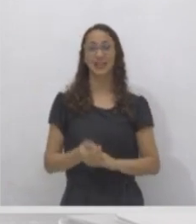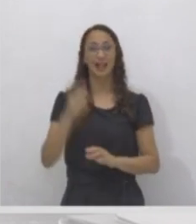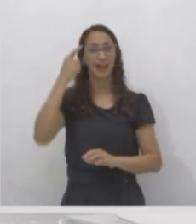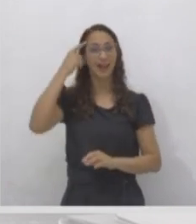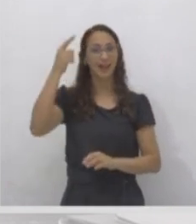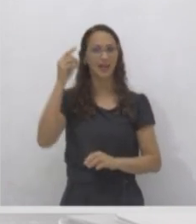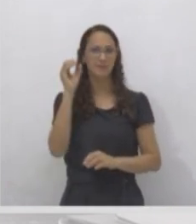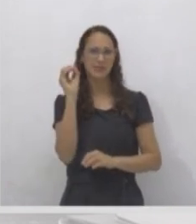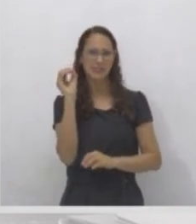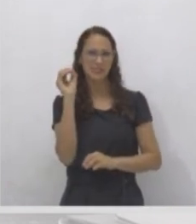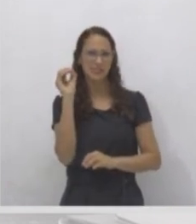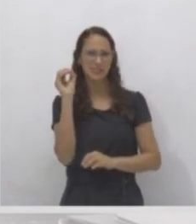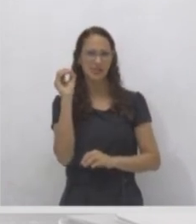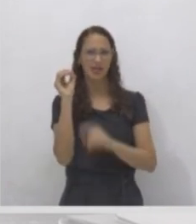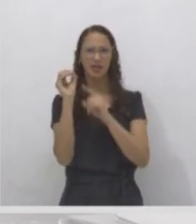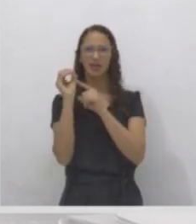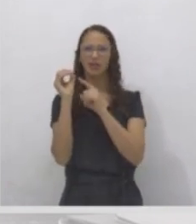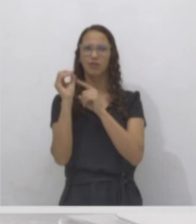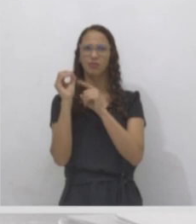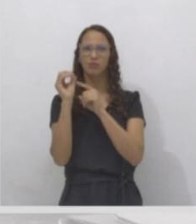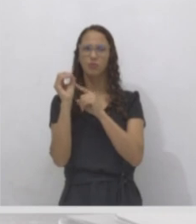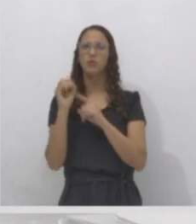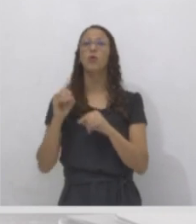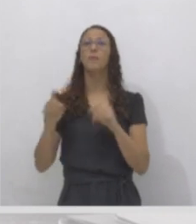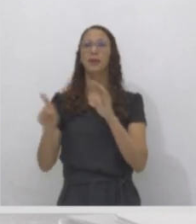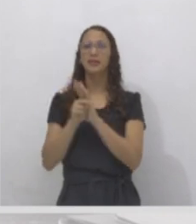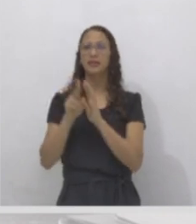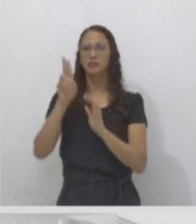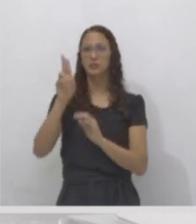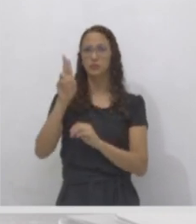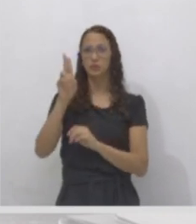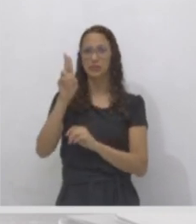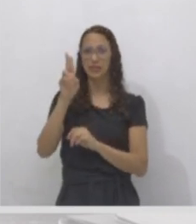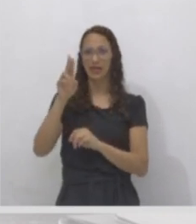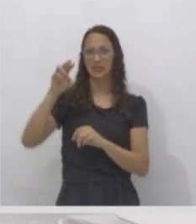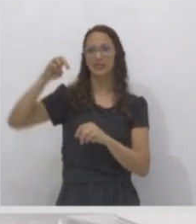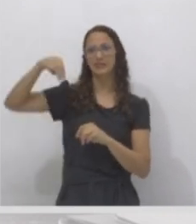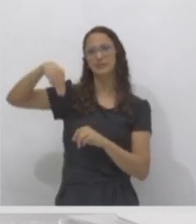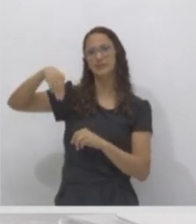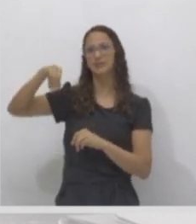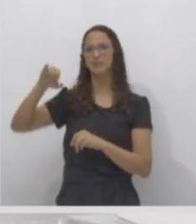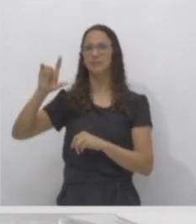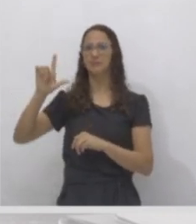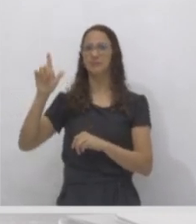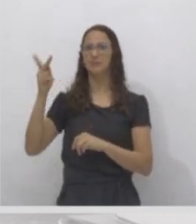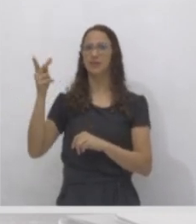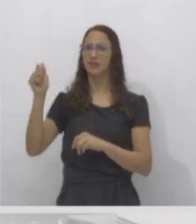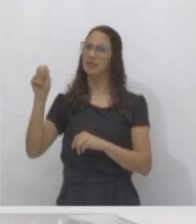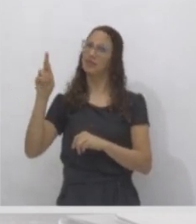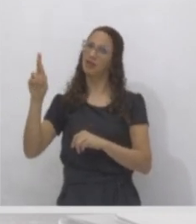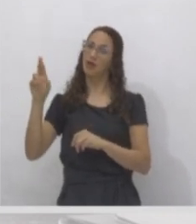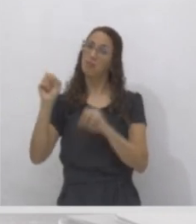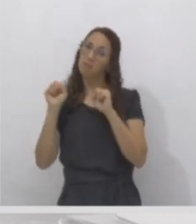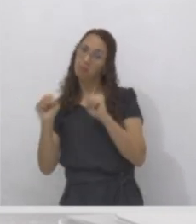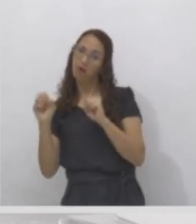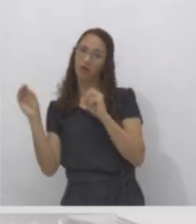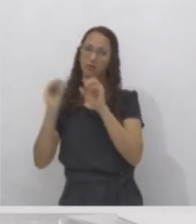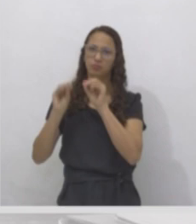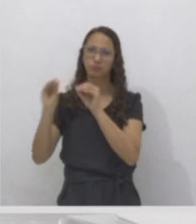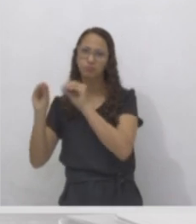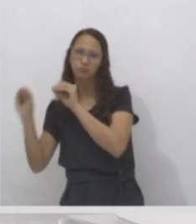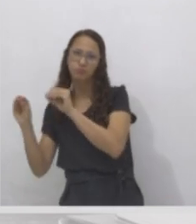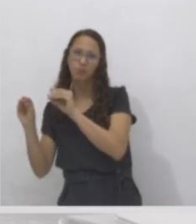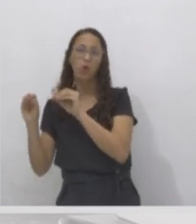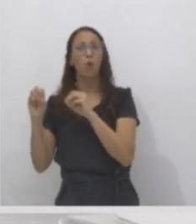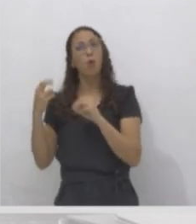0 na unidade de milhar não necessariamente ele precisa aparecer. Ele pode ser colocado na decomposição ou não.